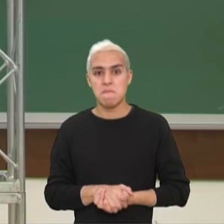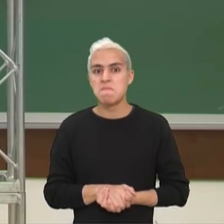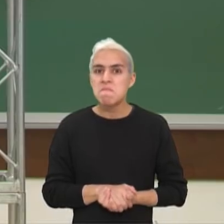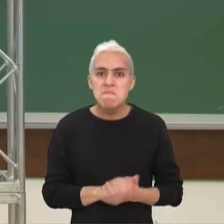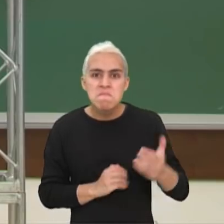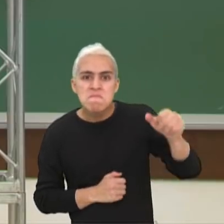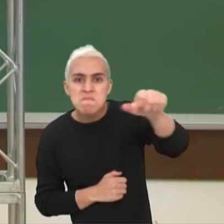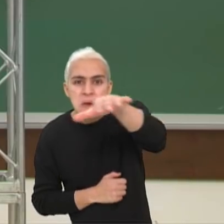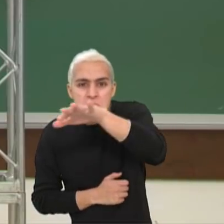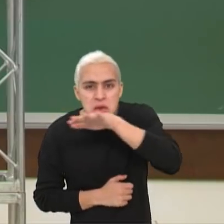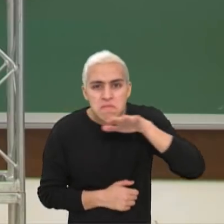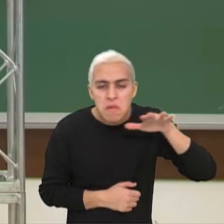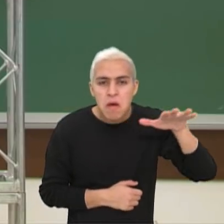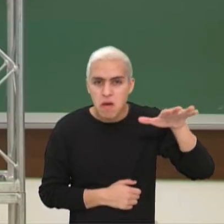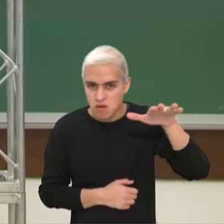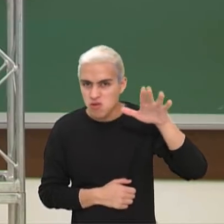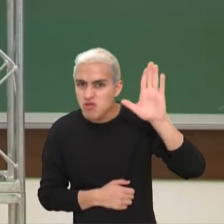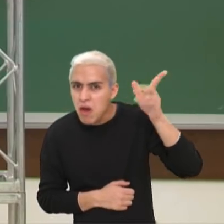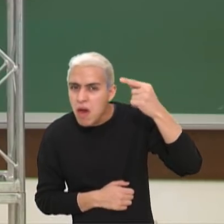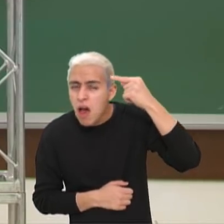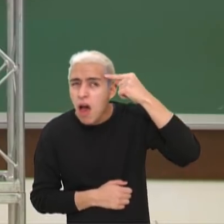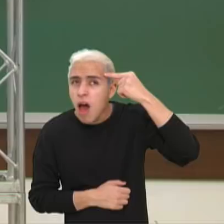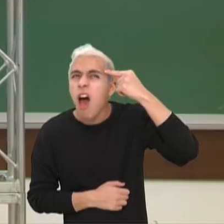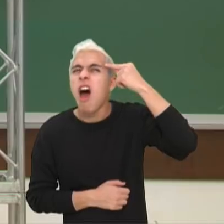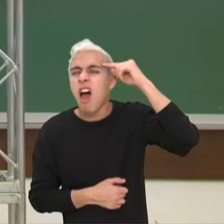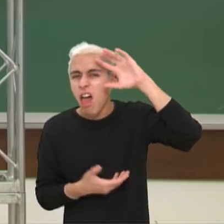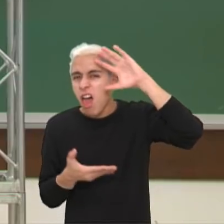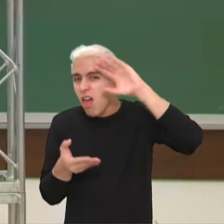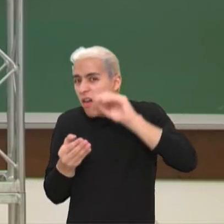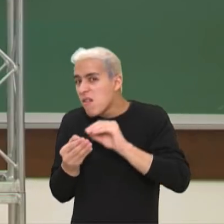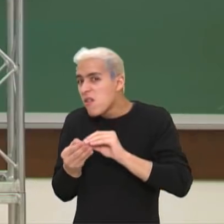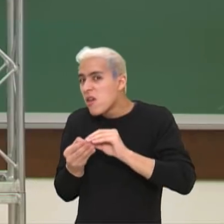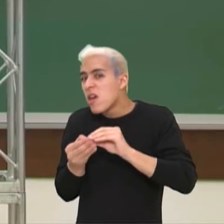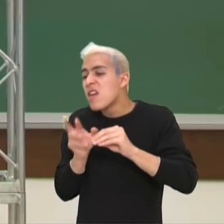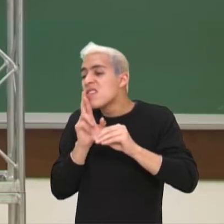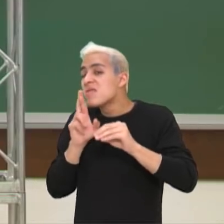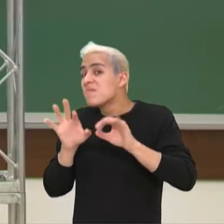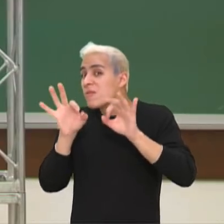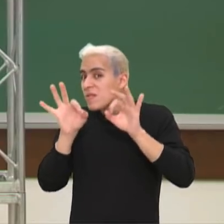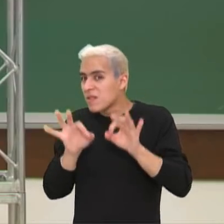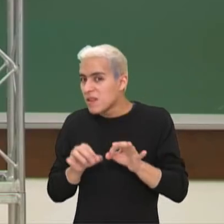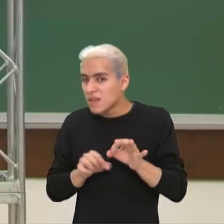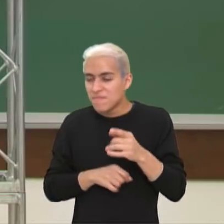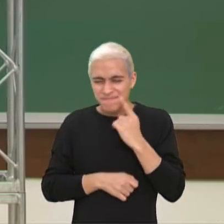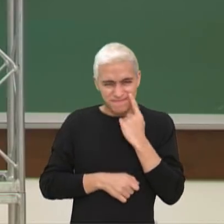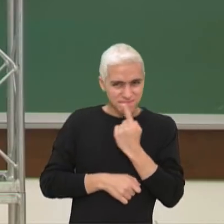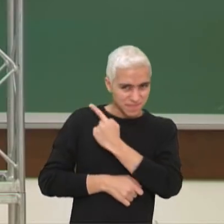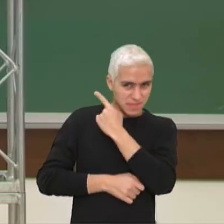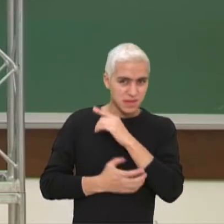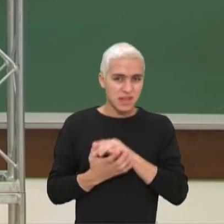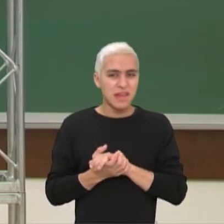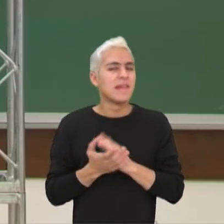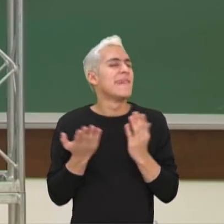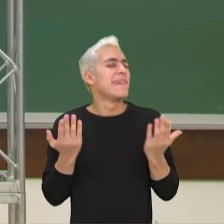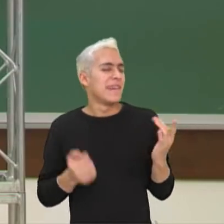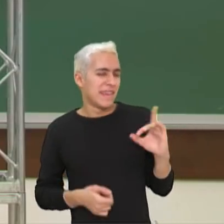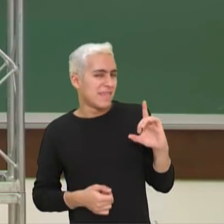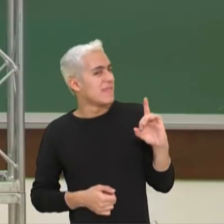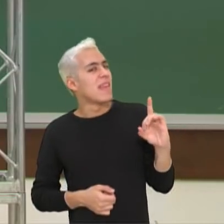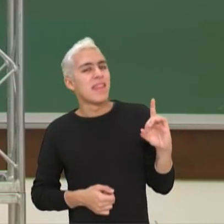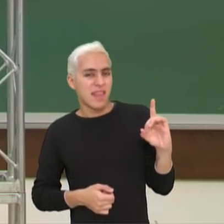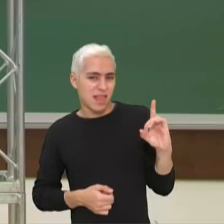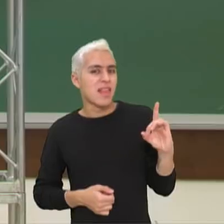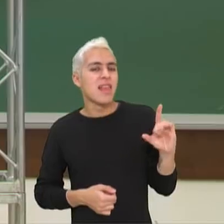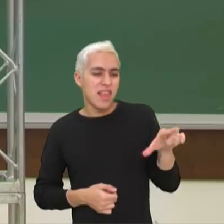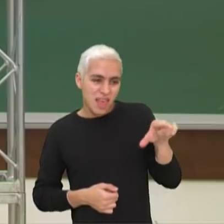Pessoal, conseguiram pensar ou conseguiram entender qual seria a resposta certa? Vamos ver? Alternativa D.